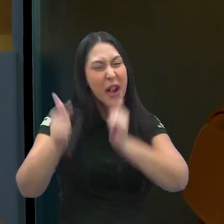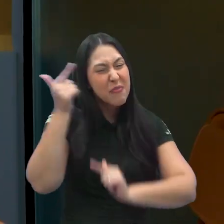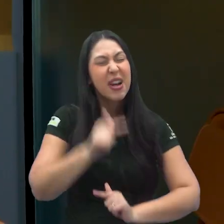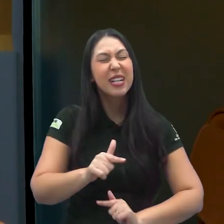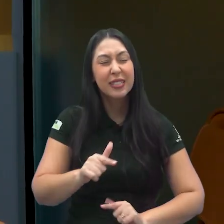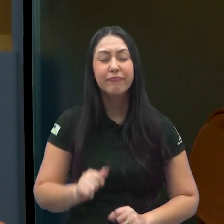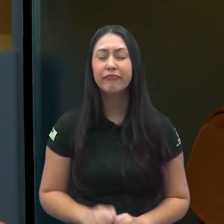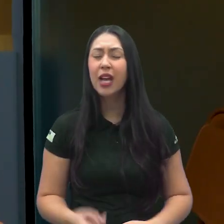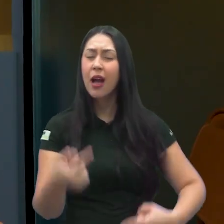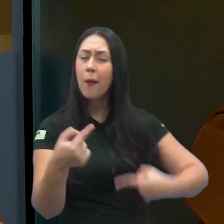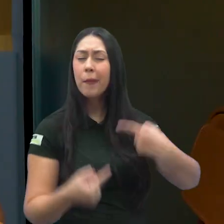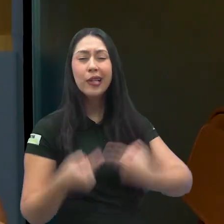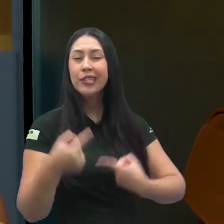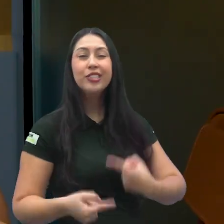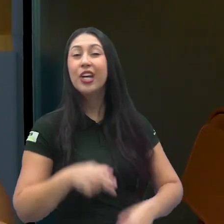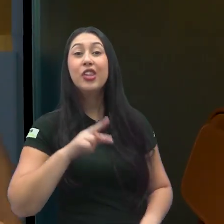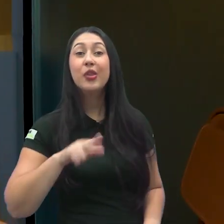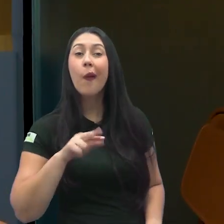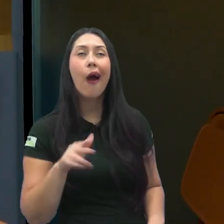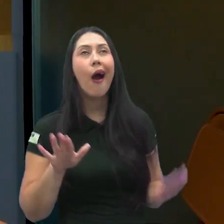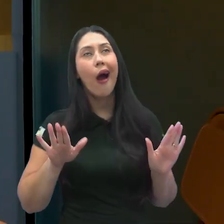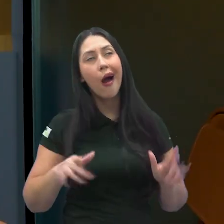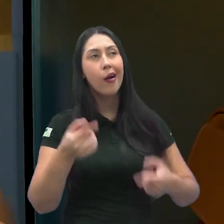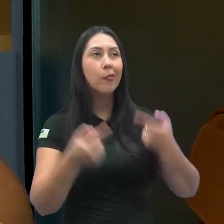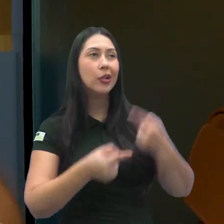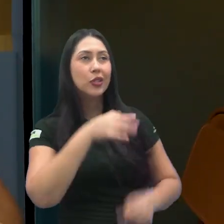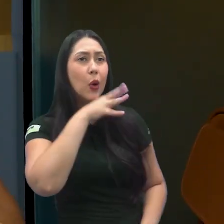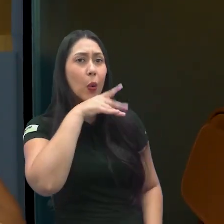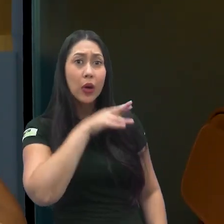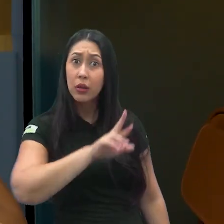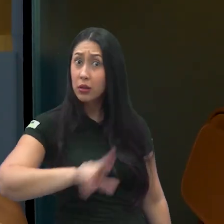A política não é o que a gente escuta, a política é ruim.